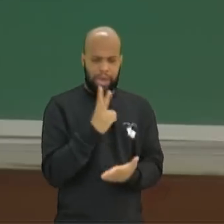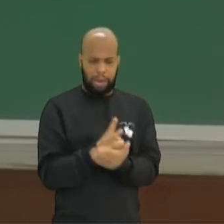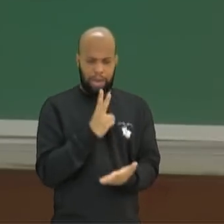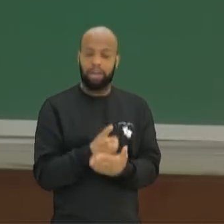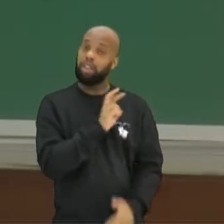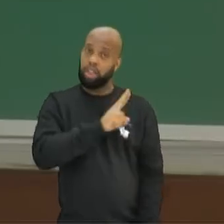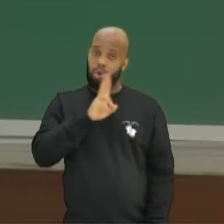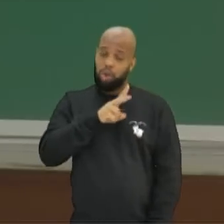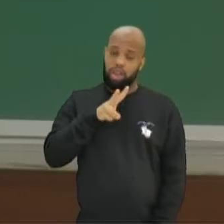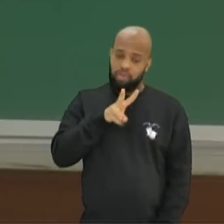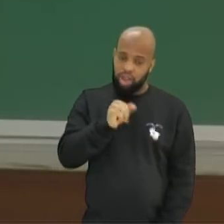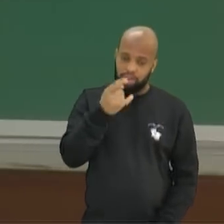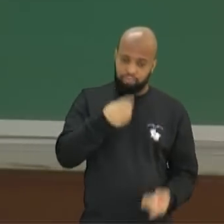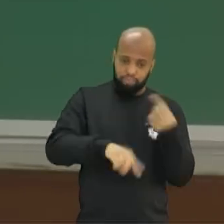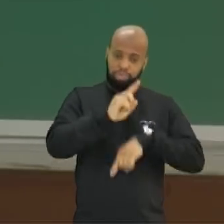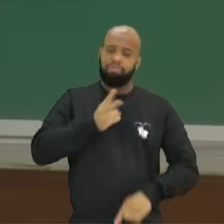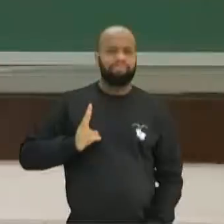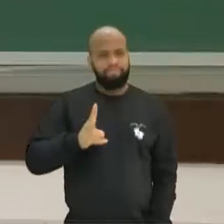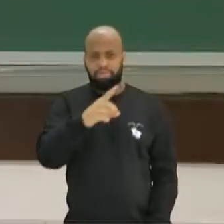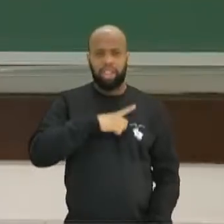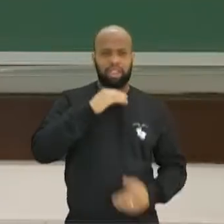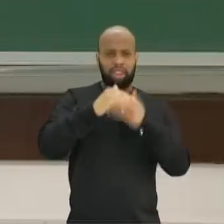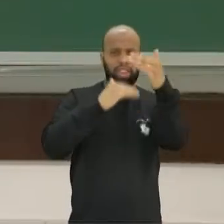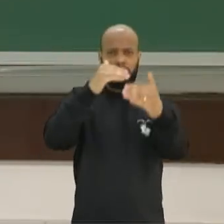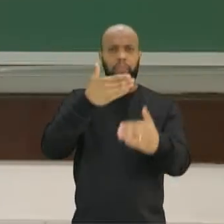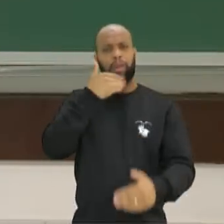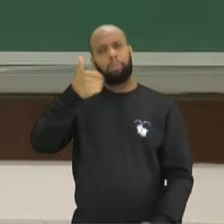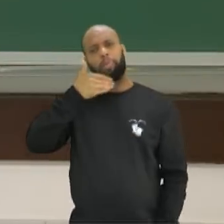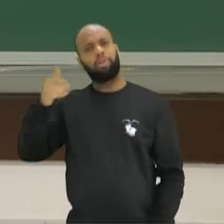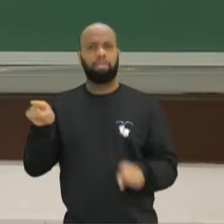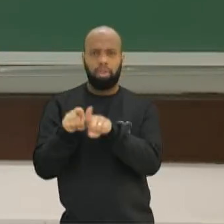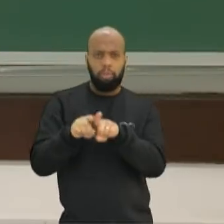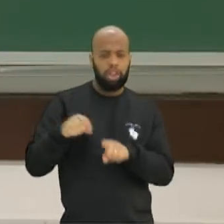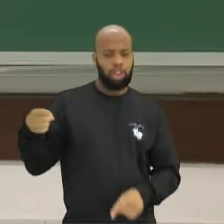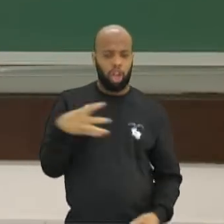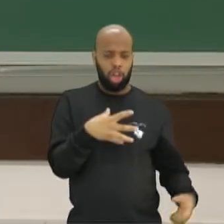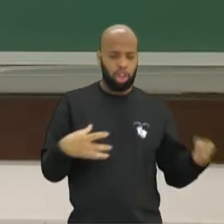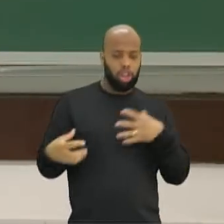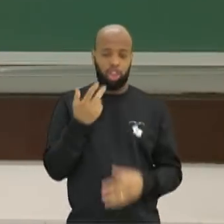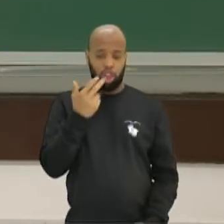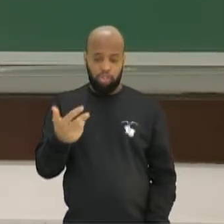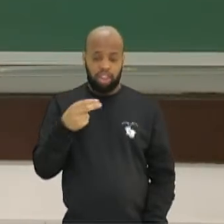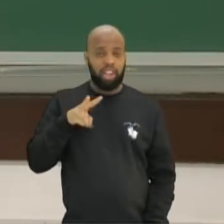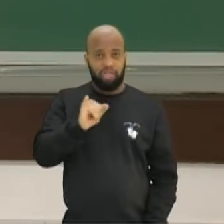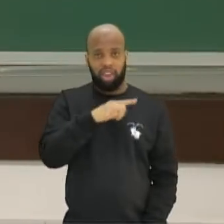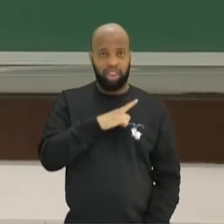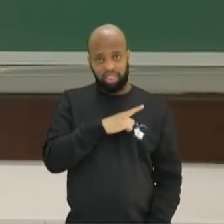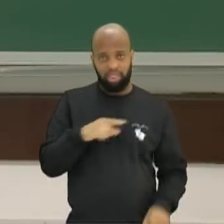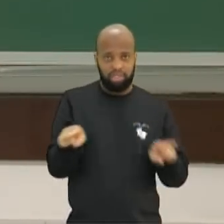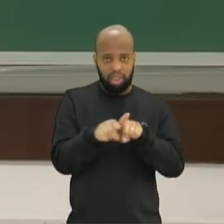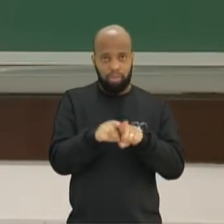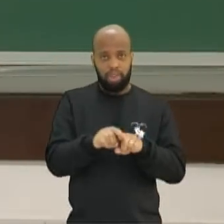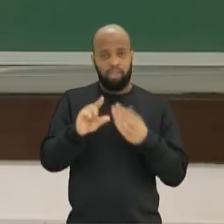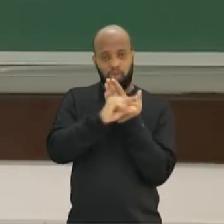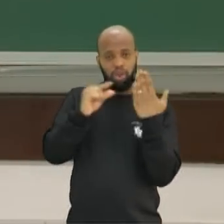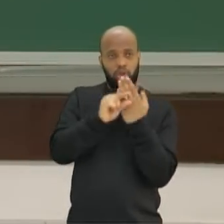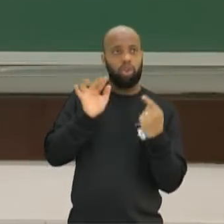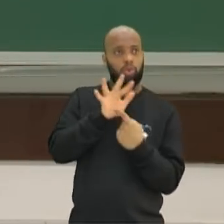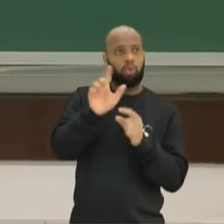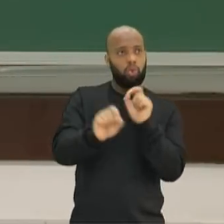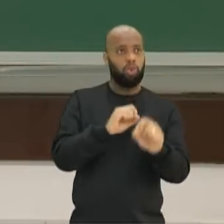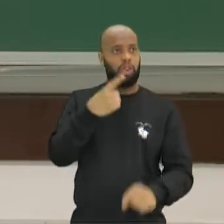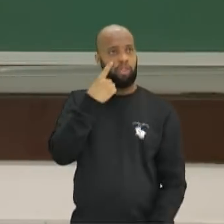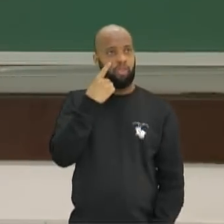Não, que está sempre evoluindo e que novas coisas vão surgindo. E o autor traz, quando ele